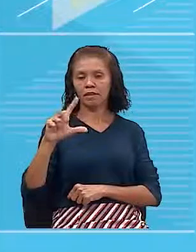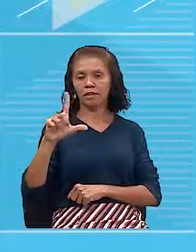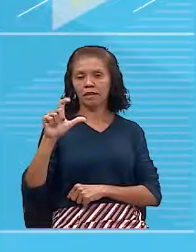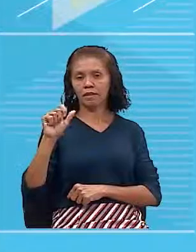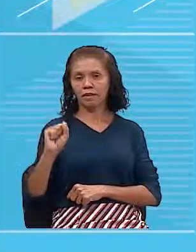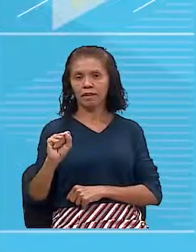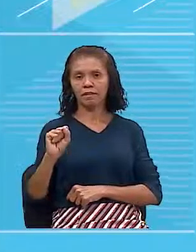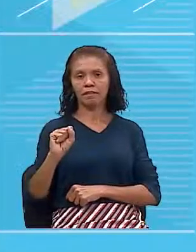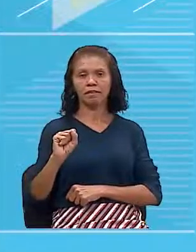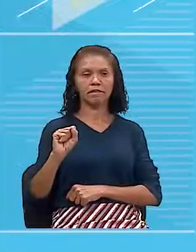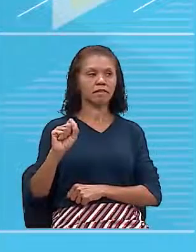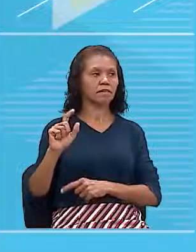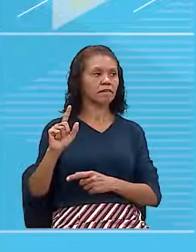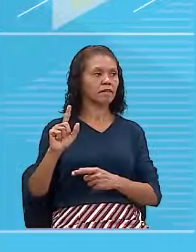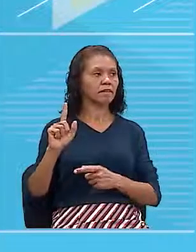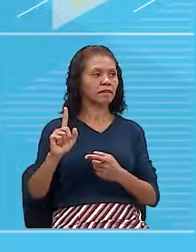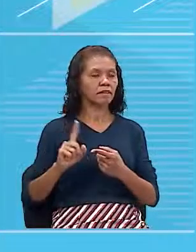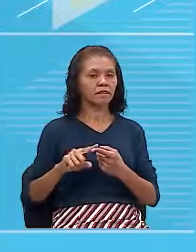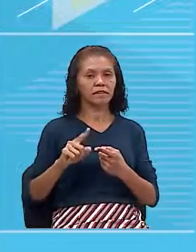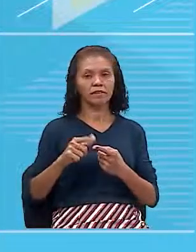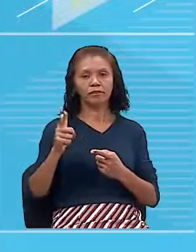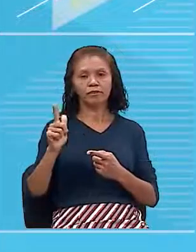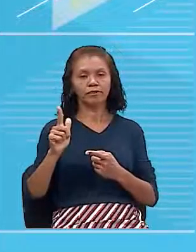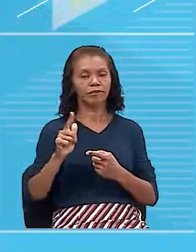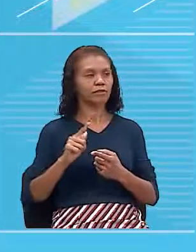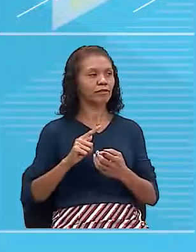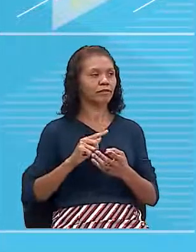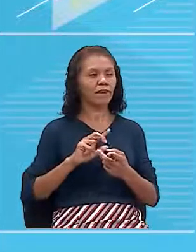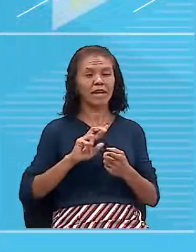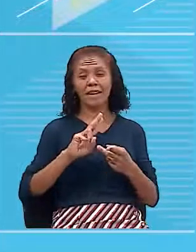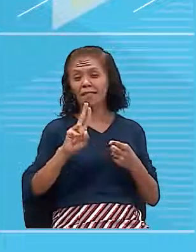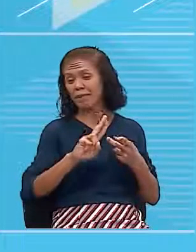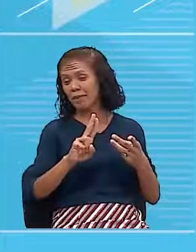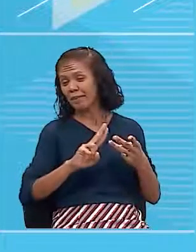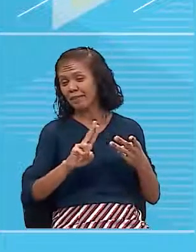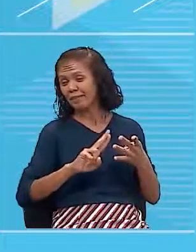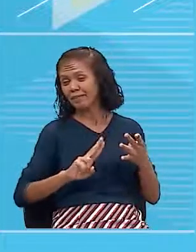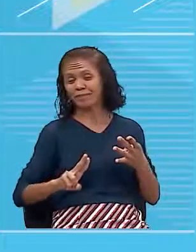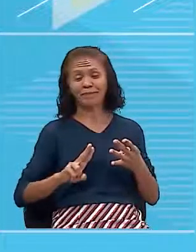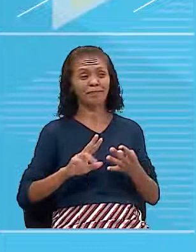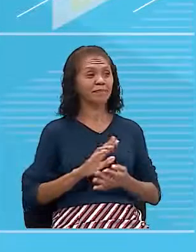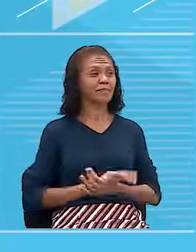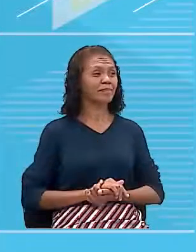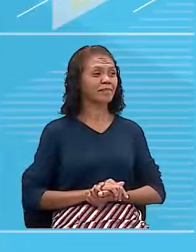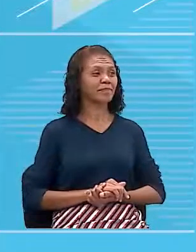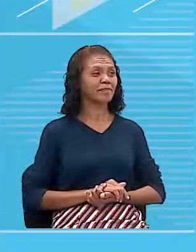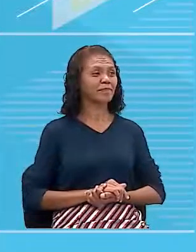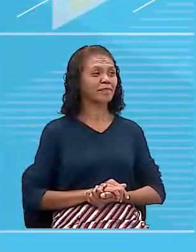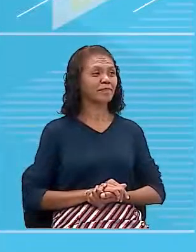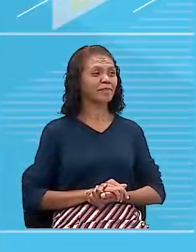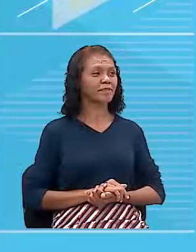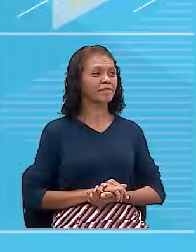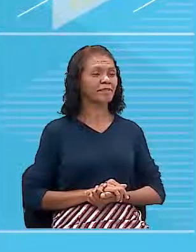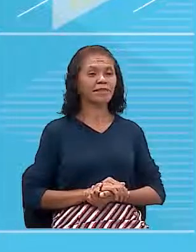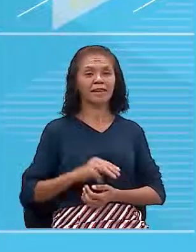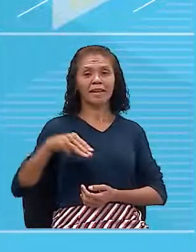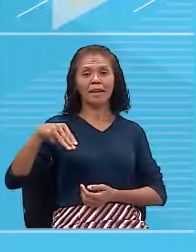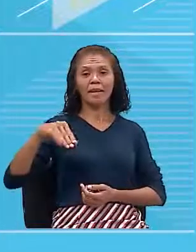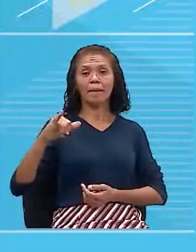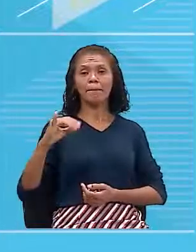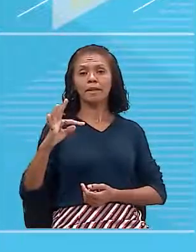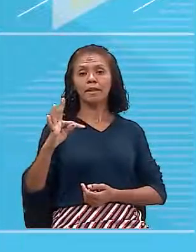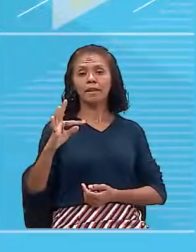complexo de golgi retículo endop Eita mulher coisa demais as mitocôndrias